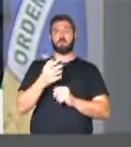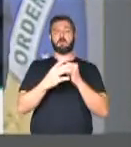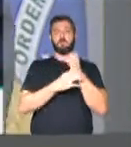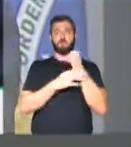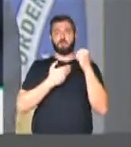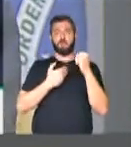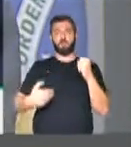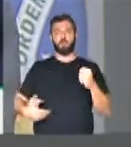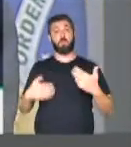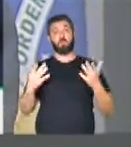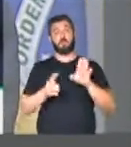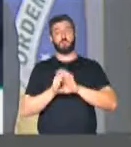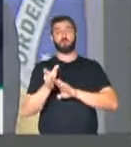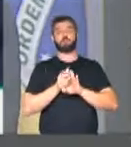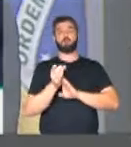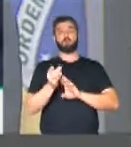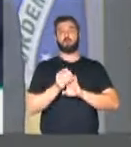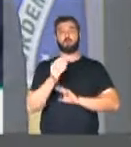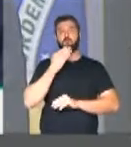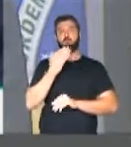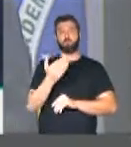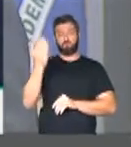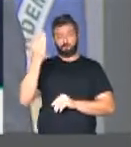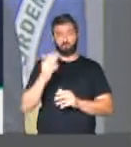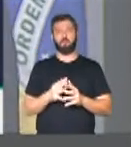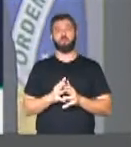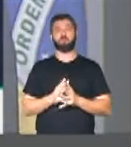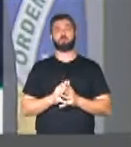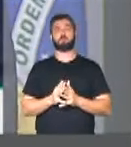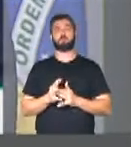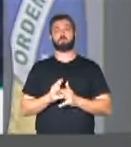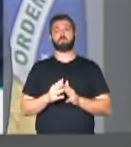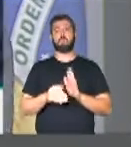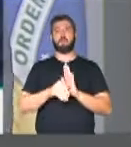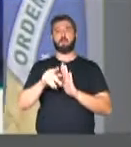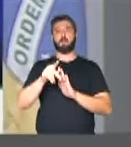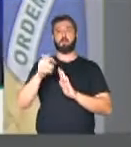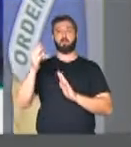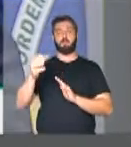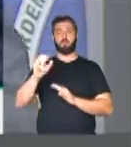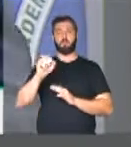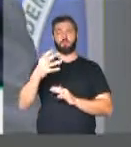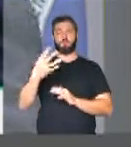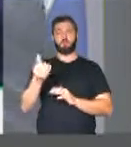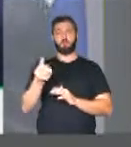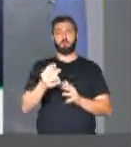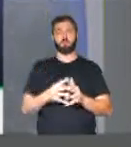pública. Portanto, nós encaminhamos favoravelmente a esta medida provisória 846.